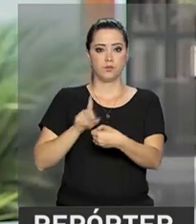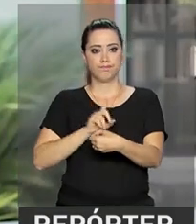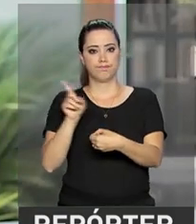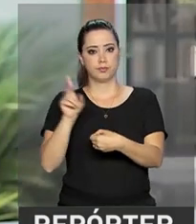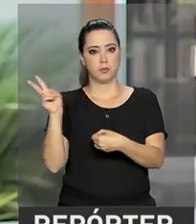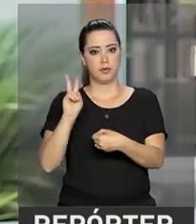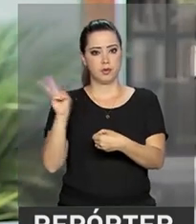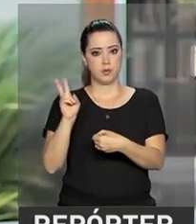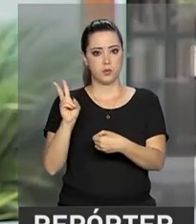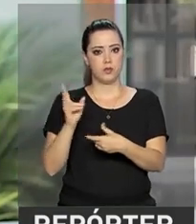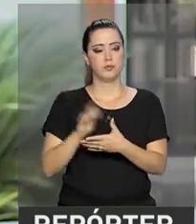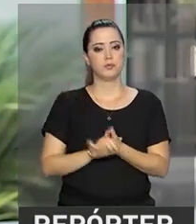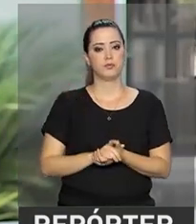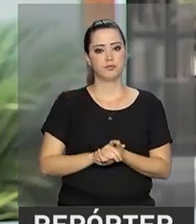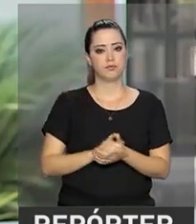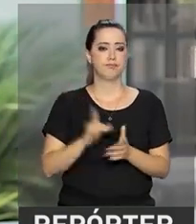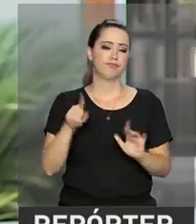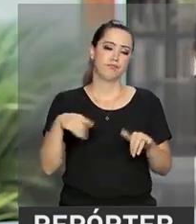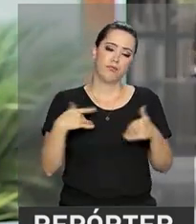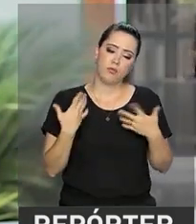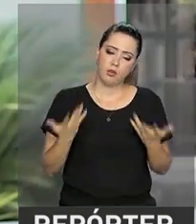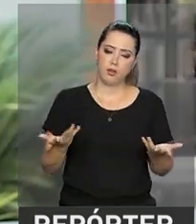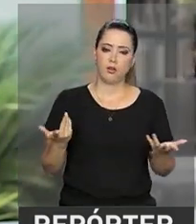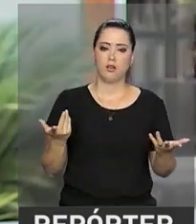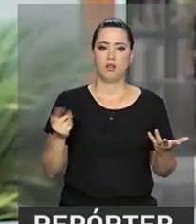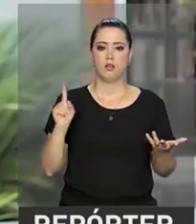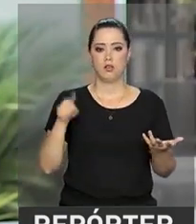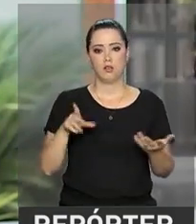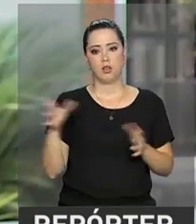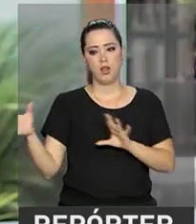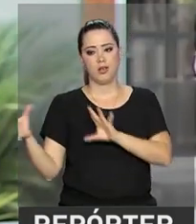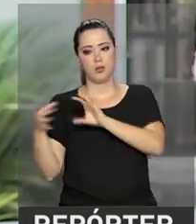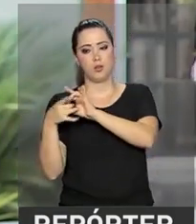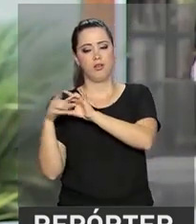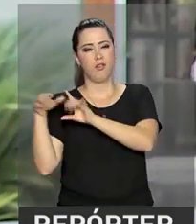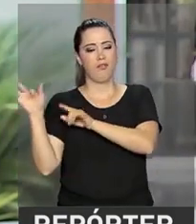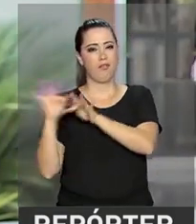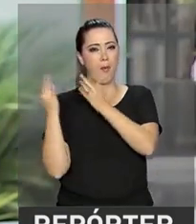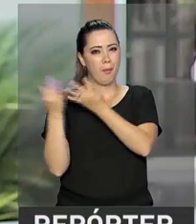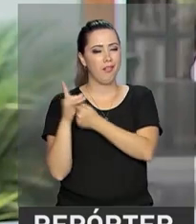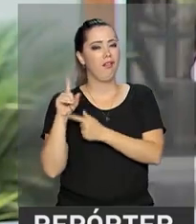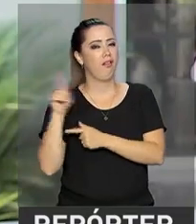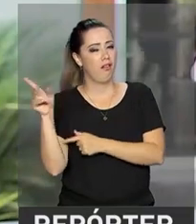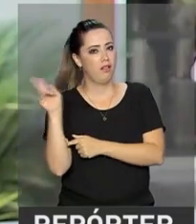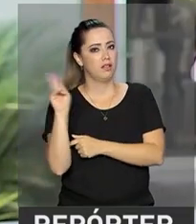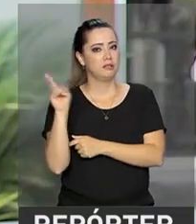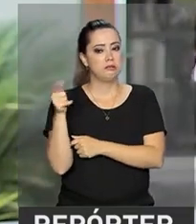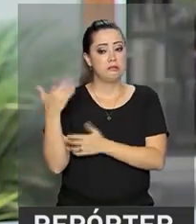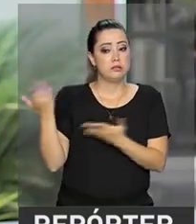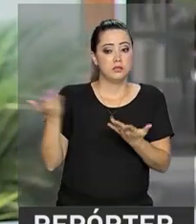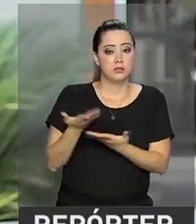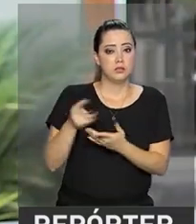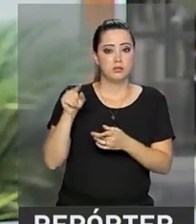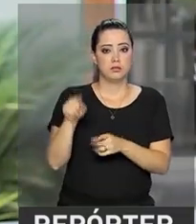Venezuela, né? É claro, é lógico, né, os laços familiares é que contam muito